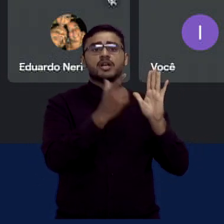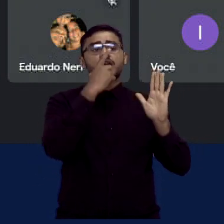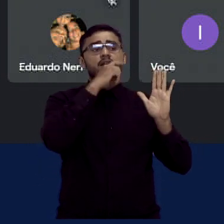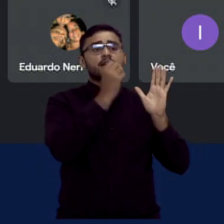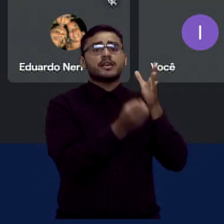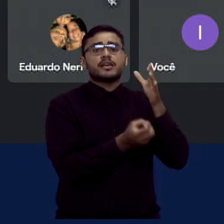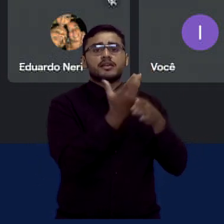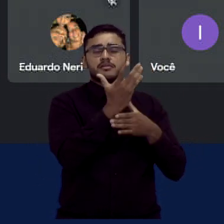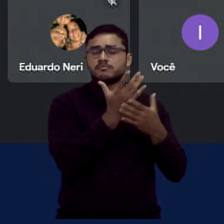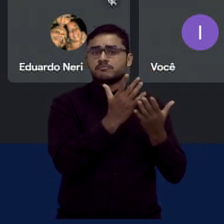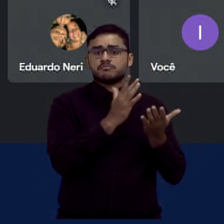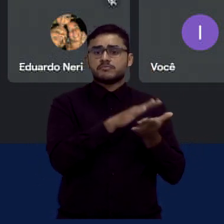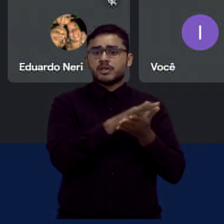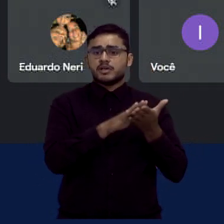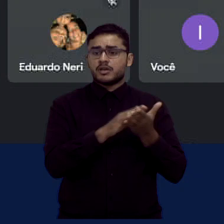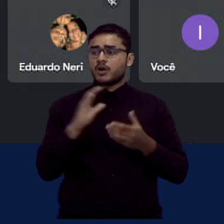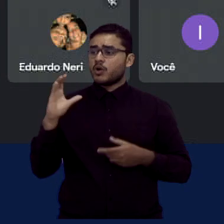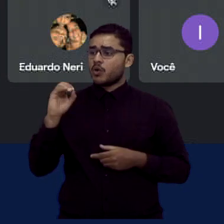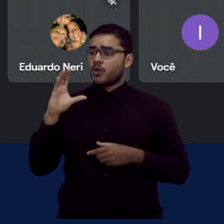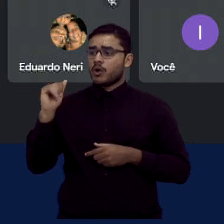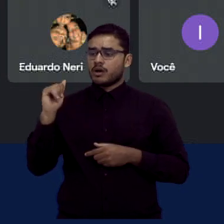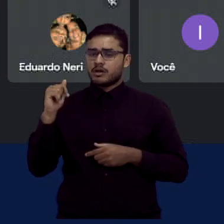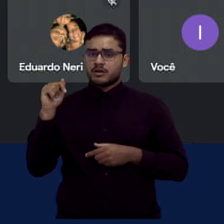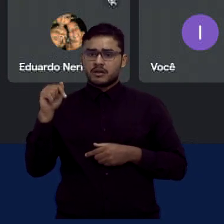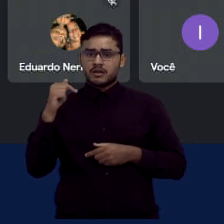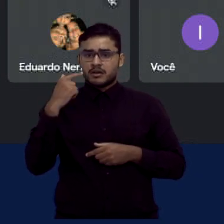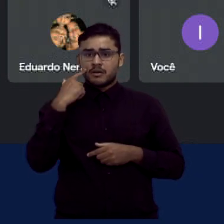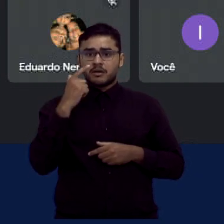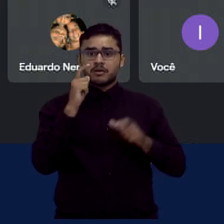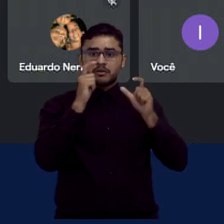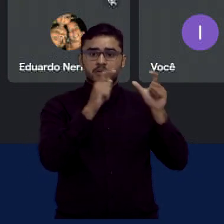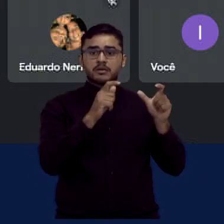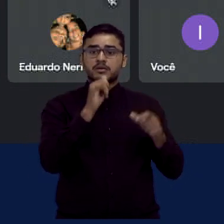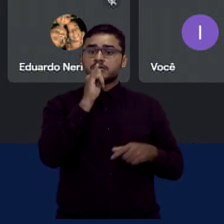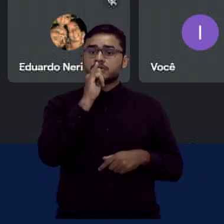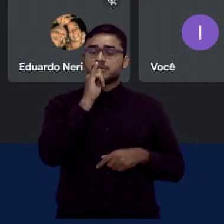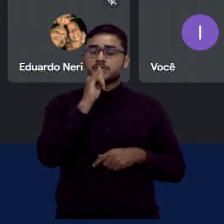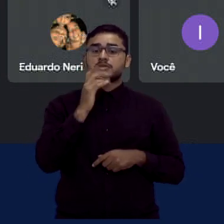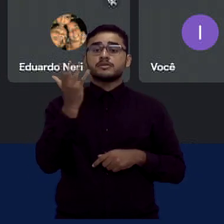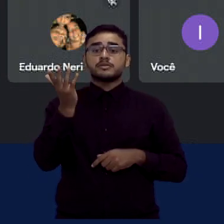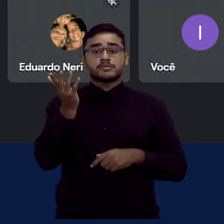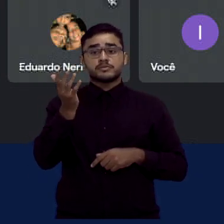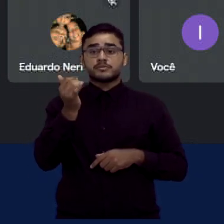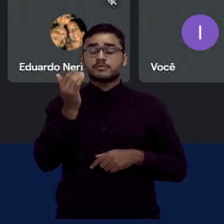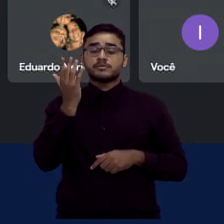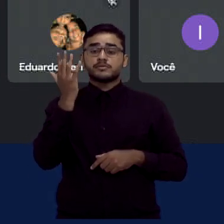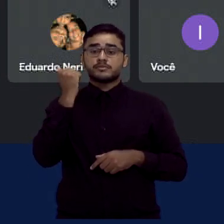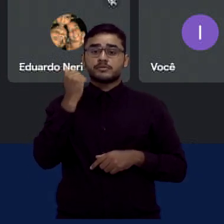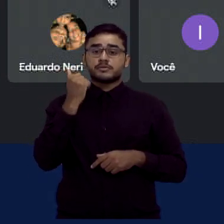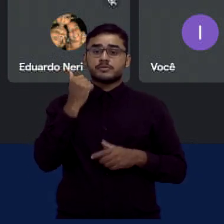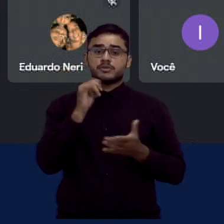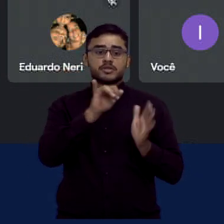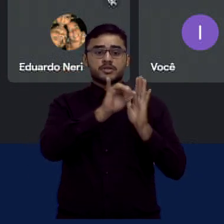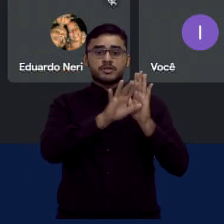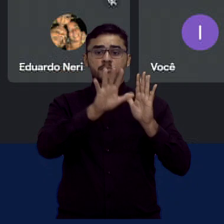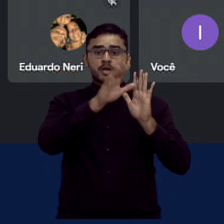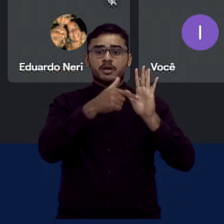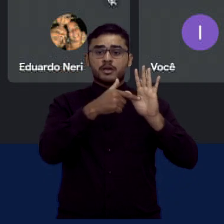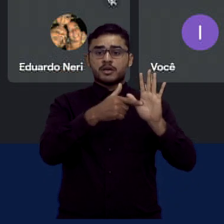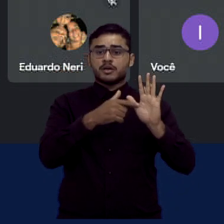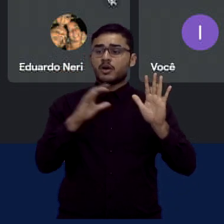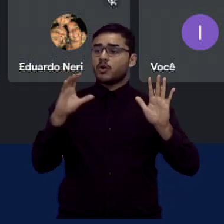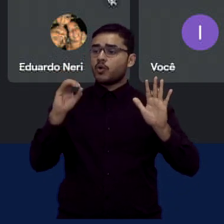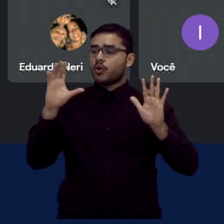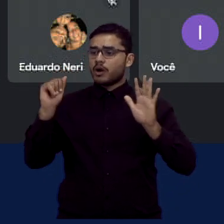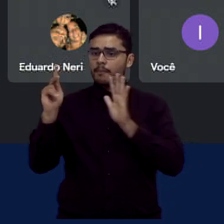não interessa a Coca-Cola. Porque se eu fizer uma arte IA para a Coca-Cola, a Pepsi pode também fazer